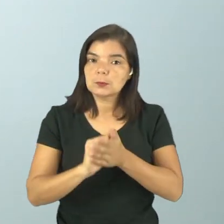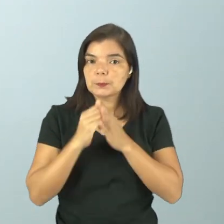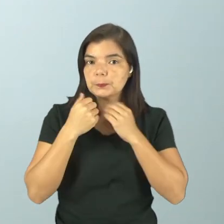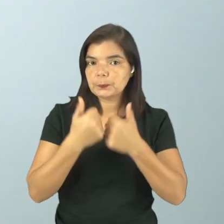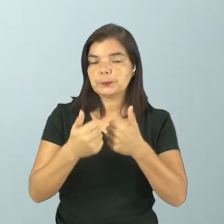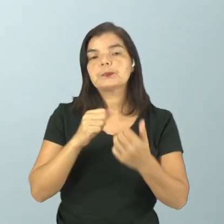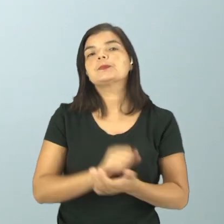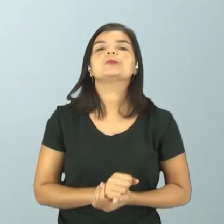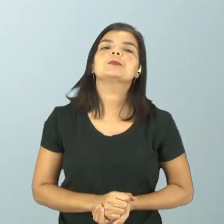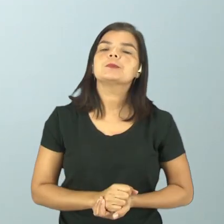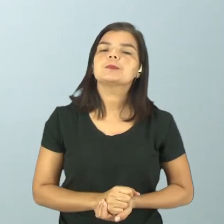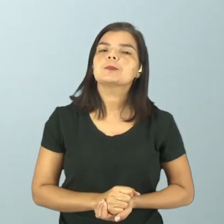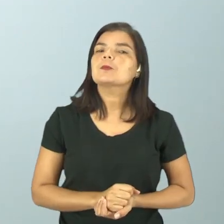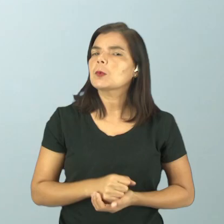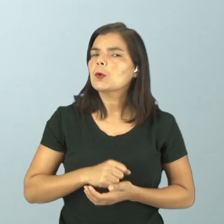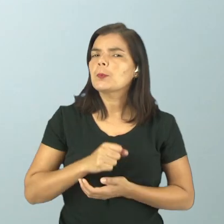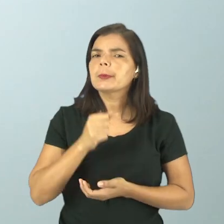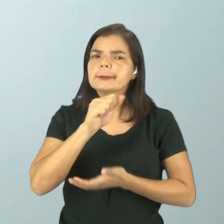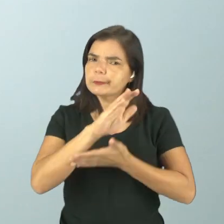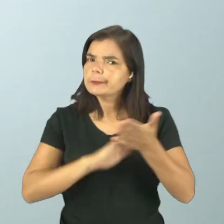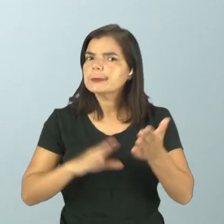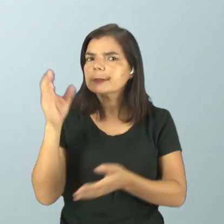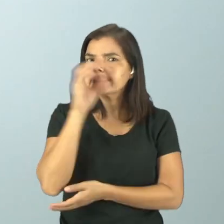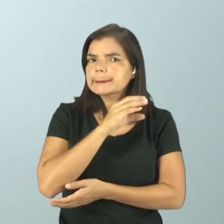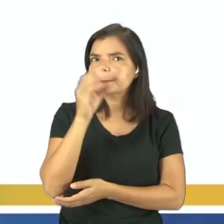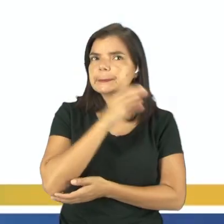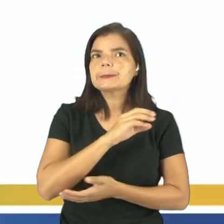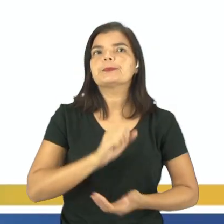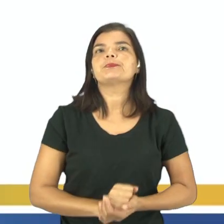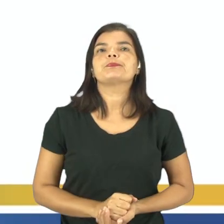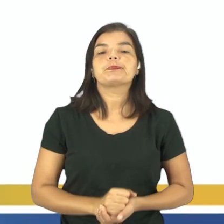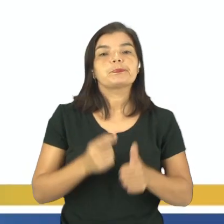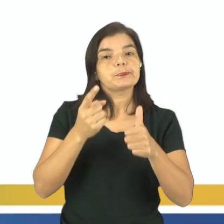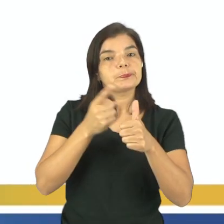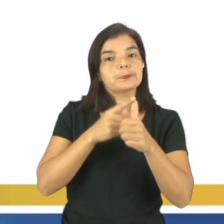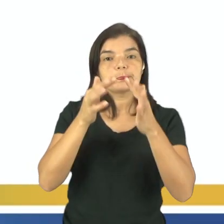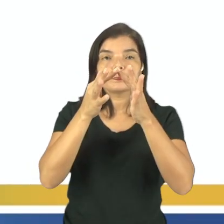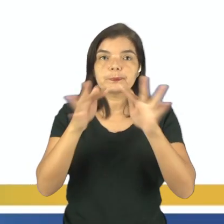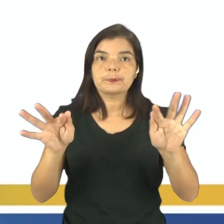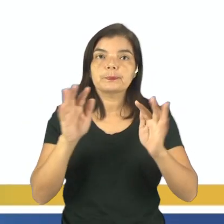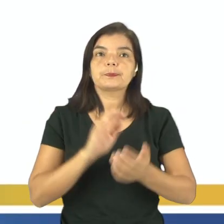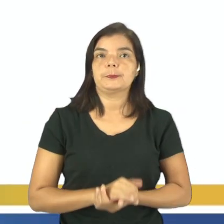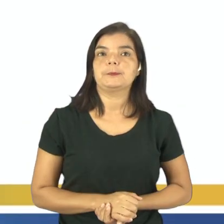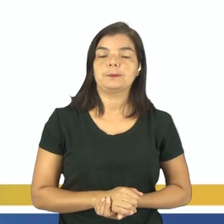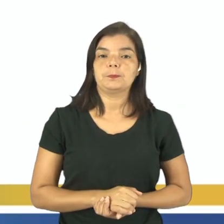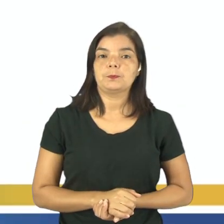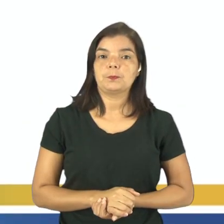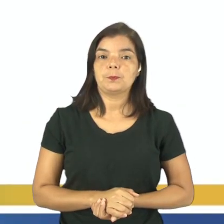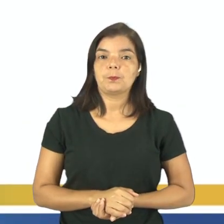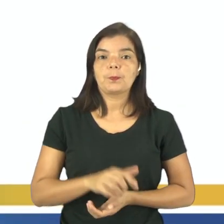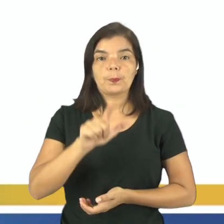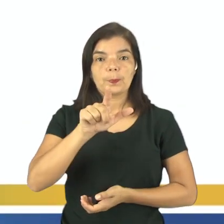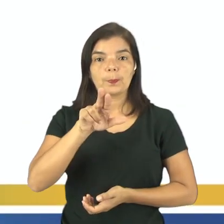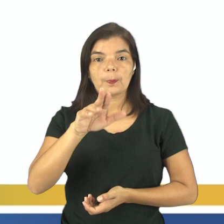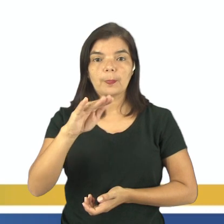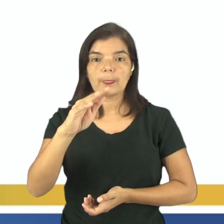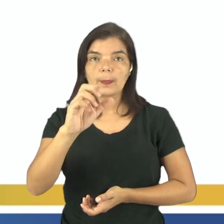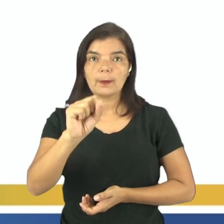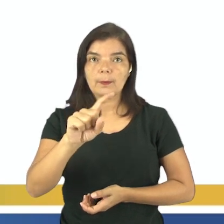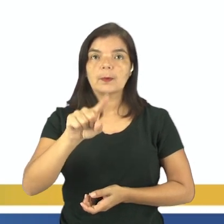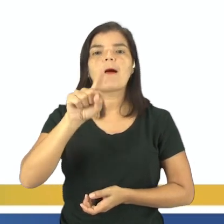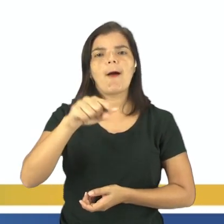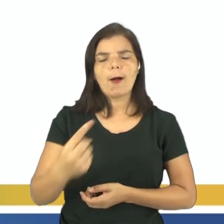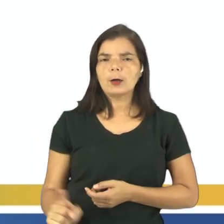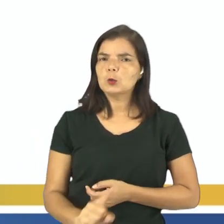bom? Vamos fazer aqui um exercício rapidinho? Olha só. A primeira frase diz, ali na letra A, Lucas é